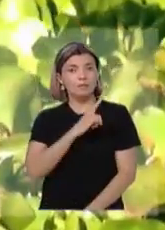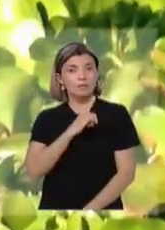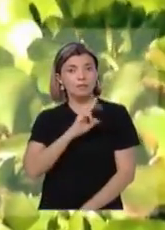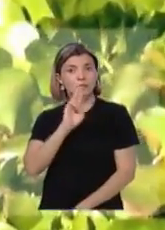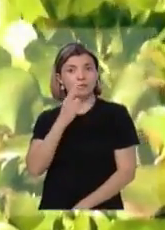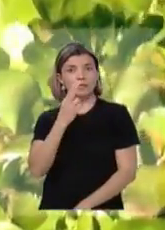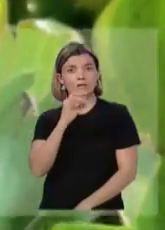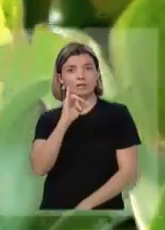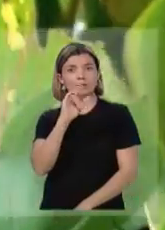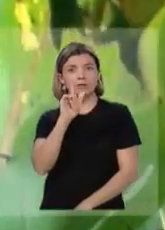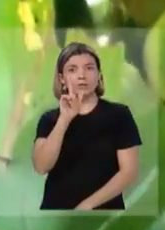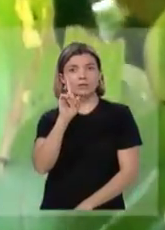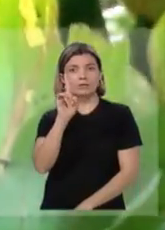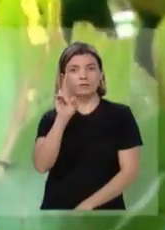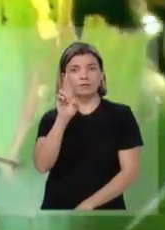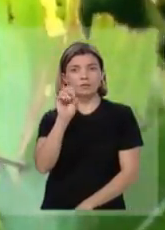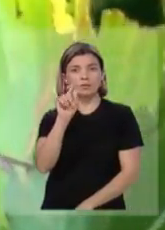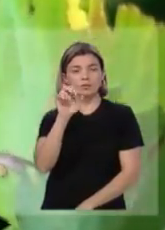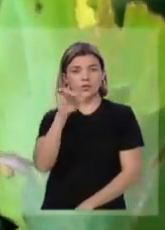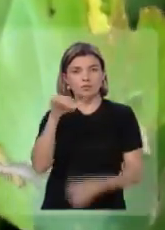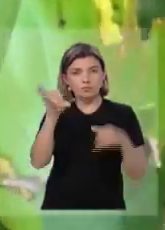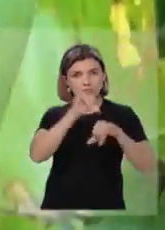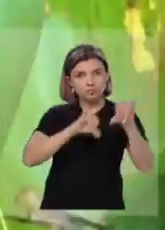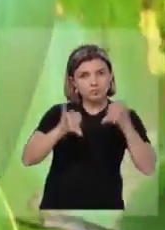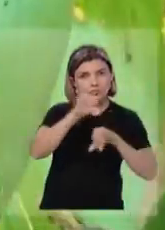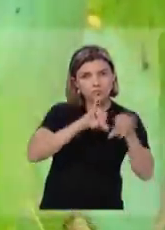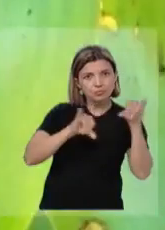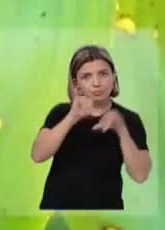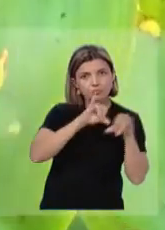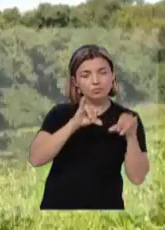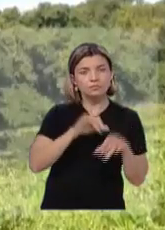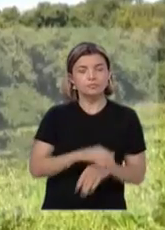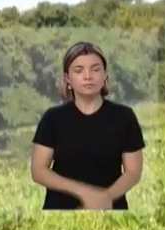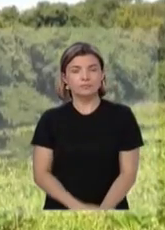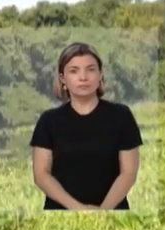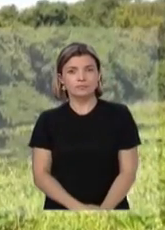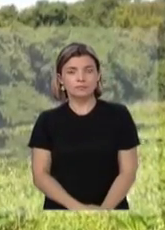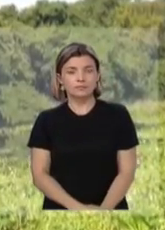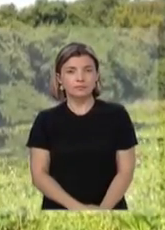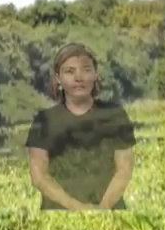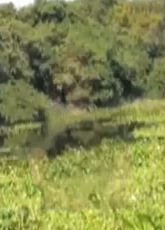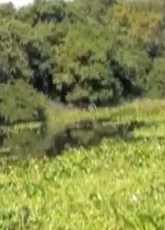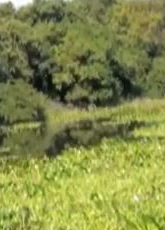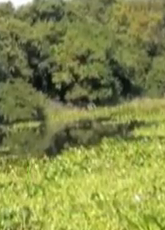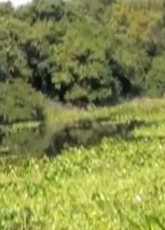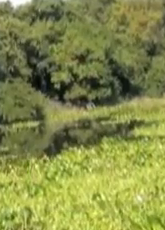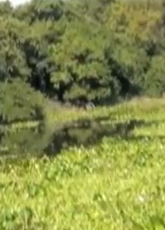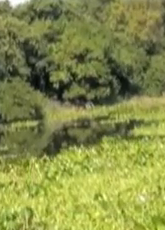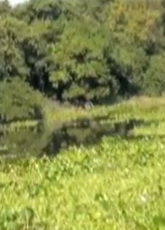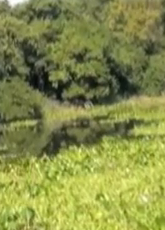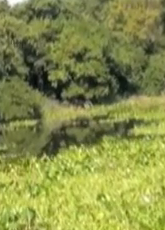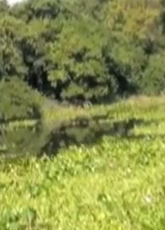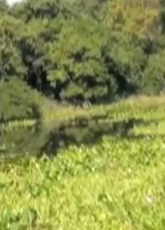O hidrogênio é usado nas reações químicas de síntese de moléculas orgânicas. O hidrogênio